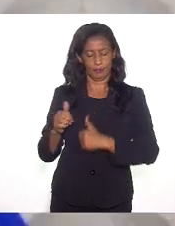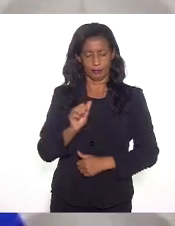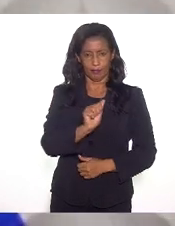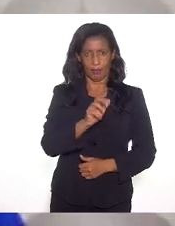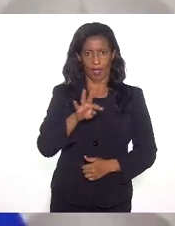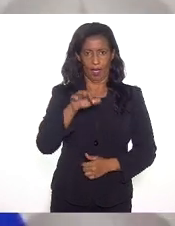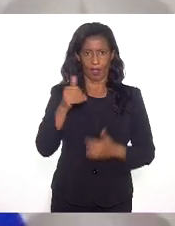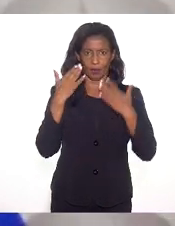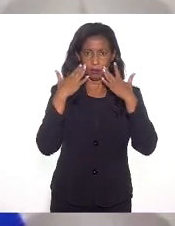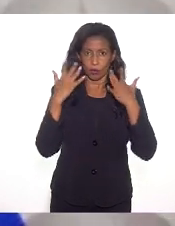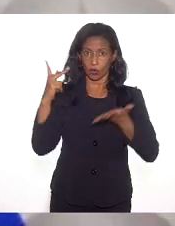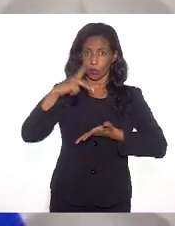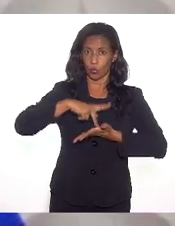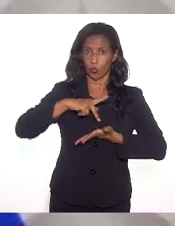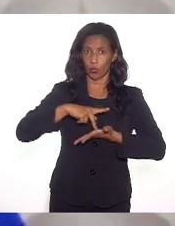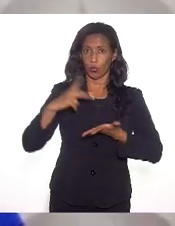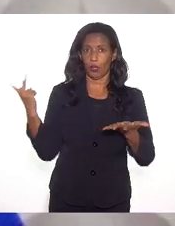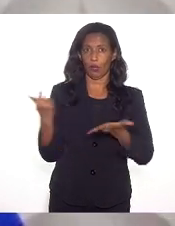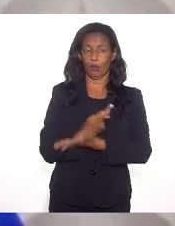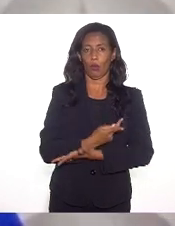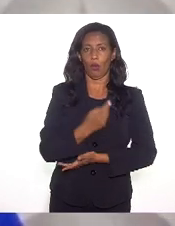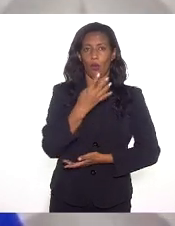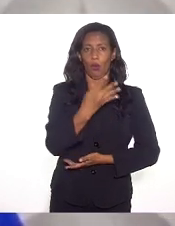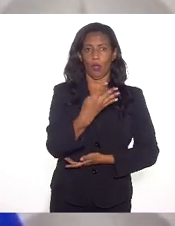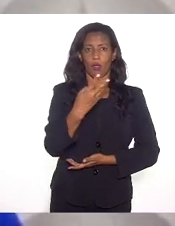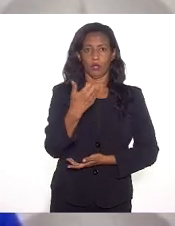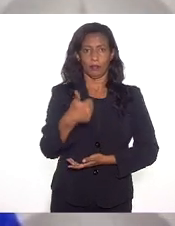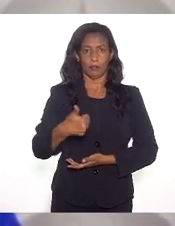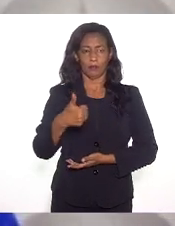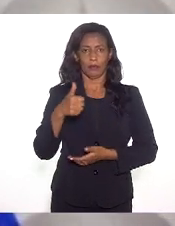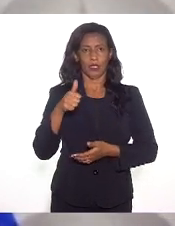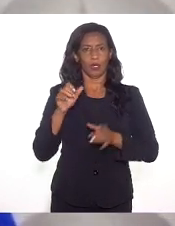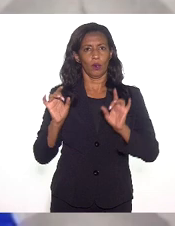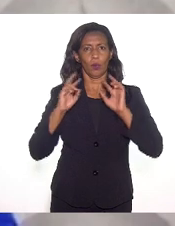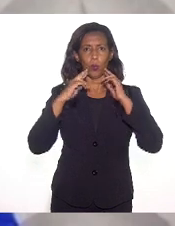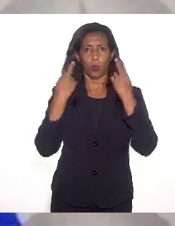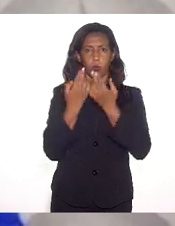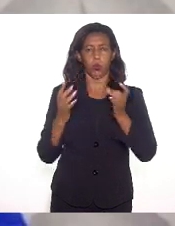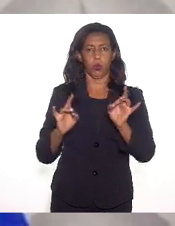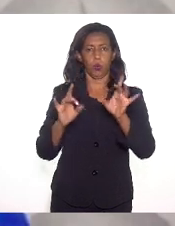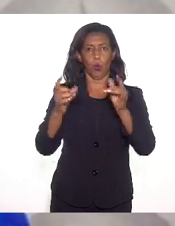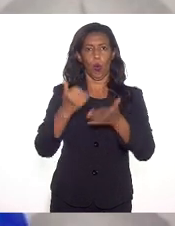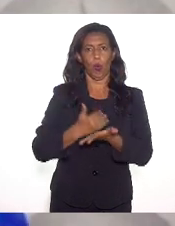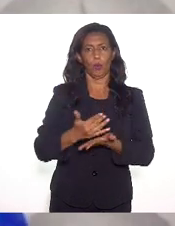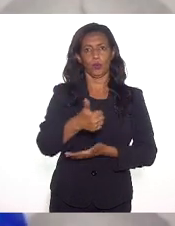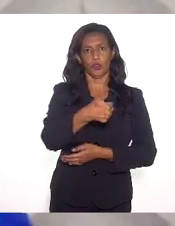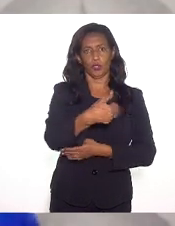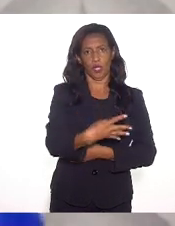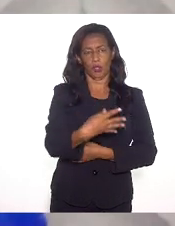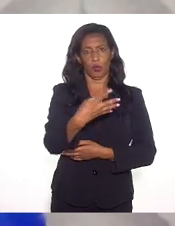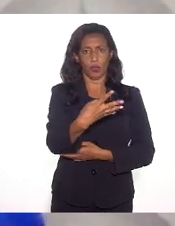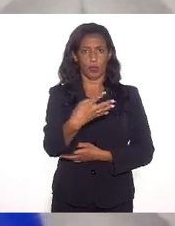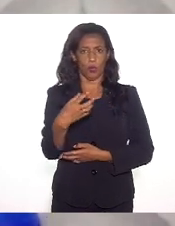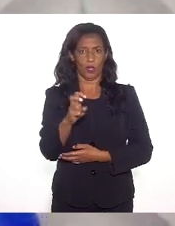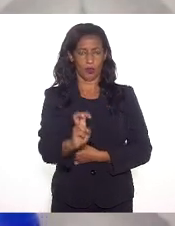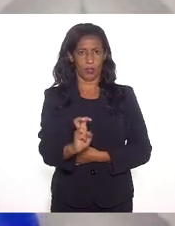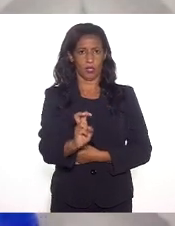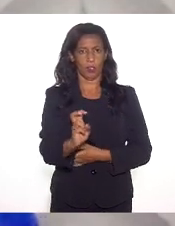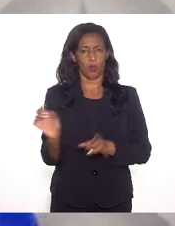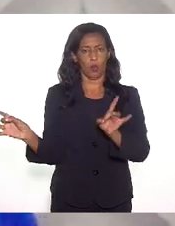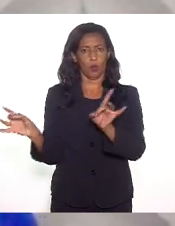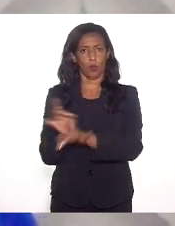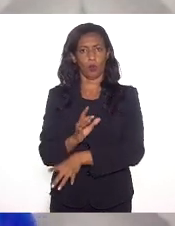ata reflete com exatidão o ocorrido na 41ª sessão ordinária, que, iniciada às 14 horas e 45